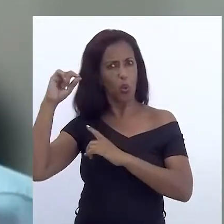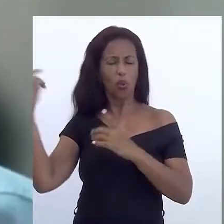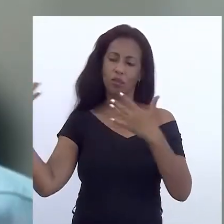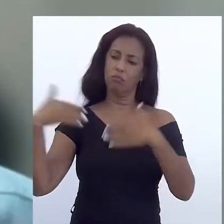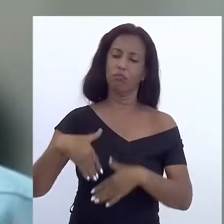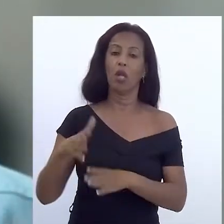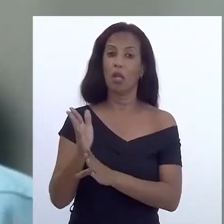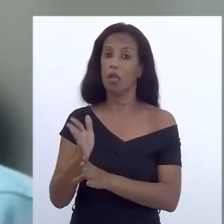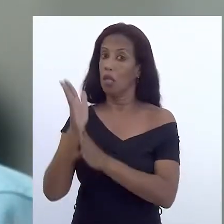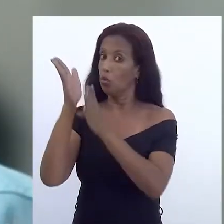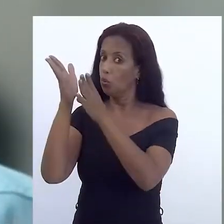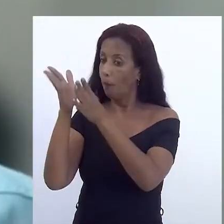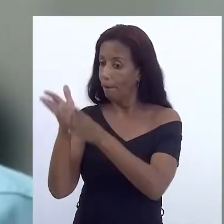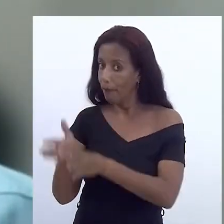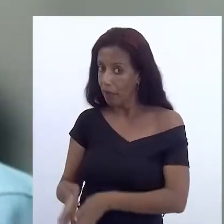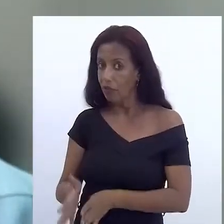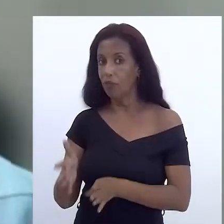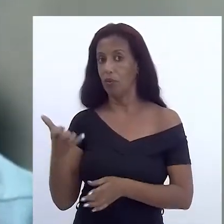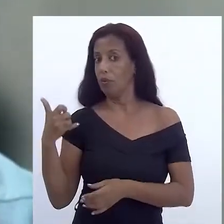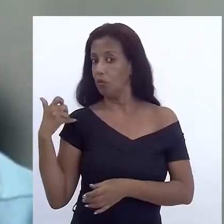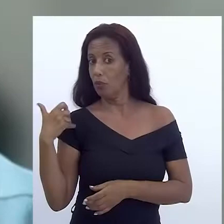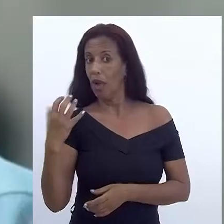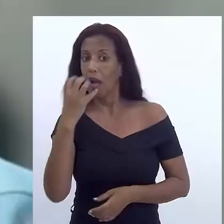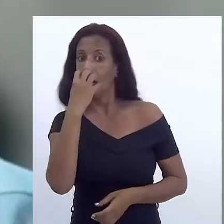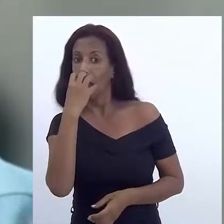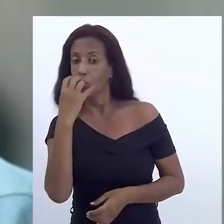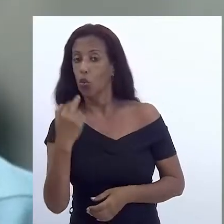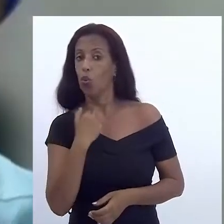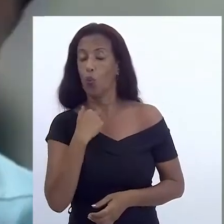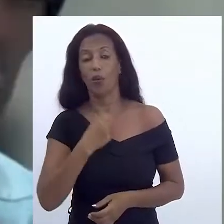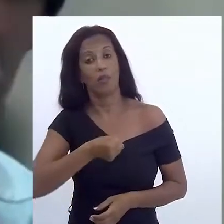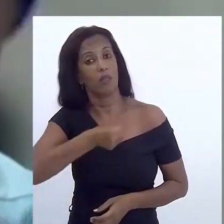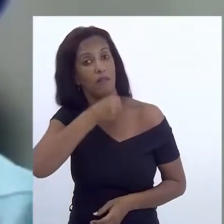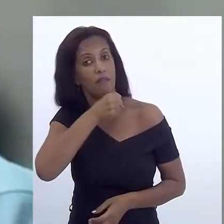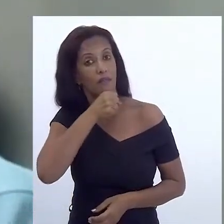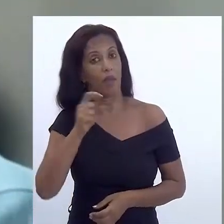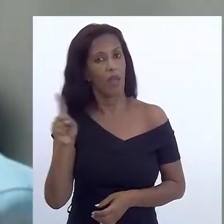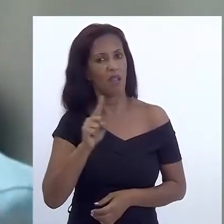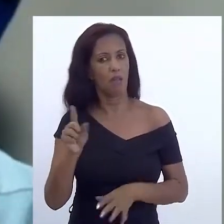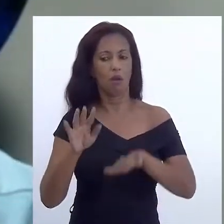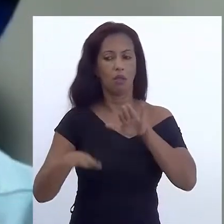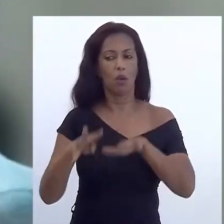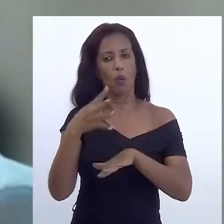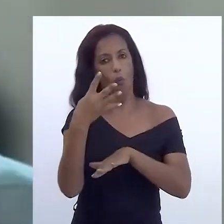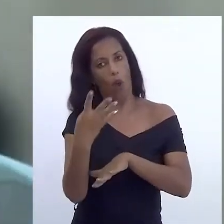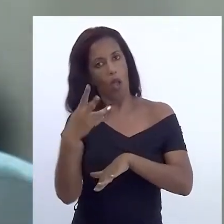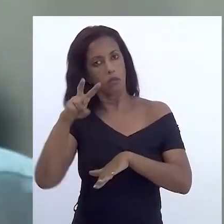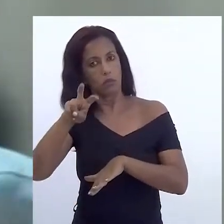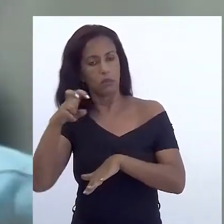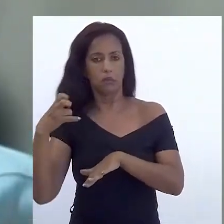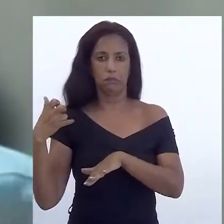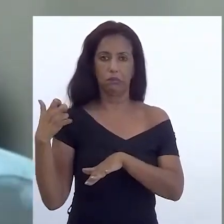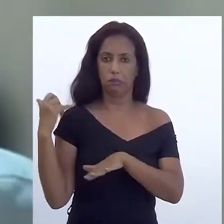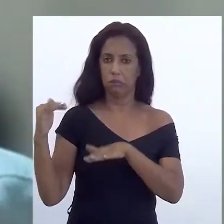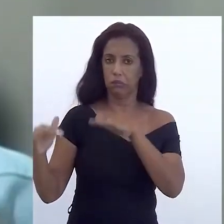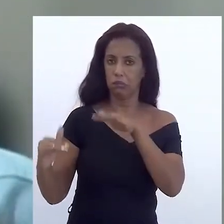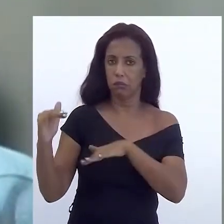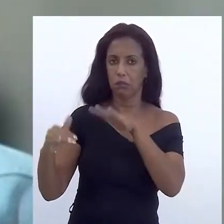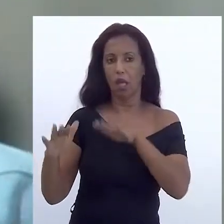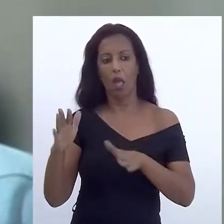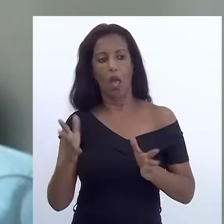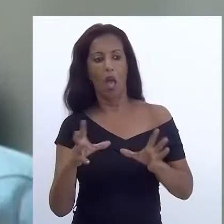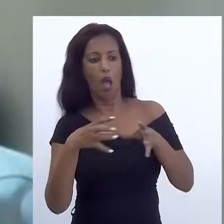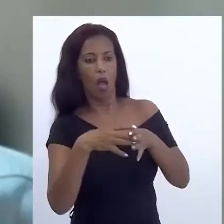perfil de uma certa faixa etária, tem que ser um cão não muito idoso, até os 4, 5 anos de idade. Algumas raças são muito